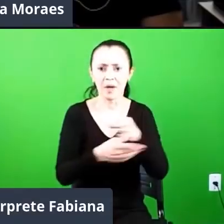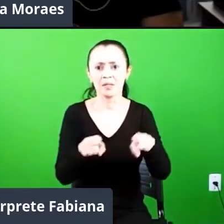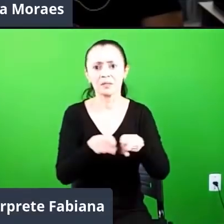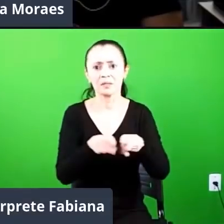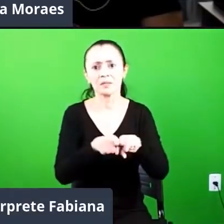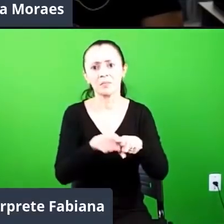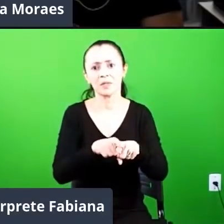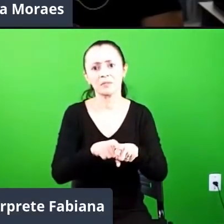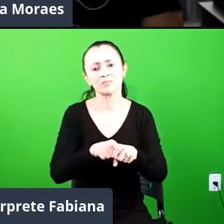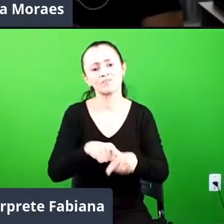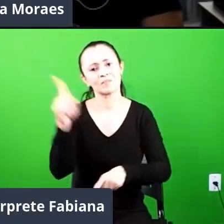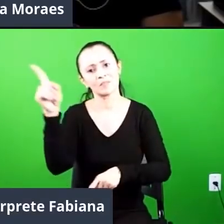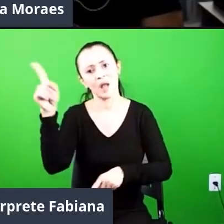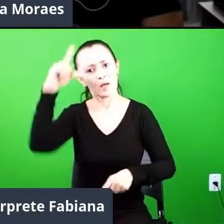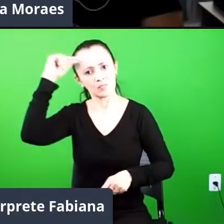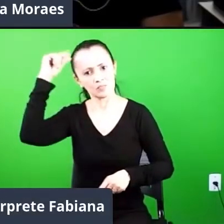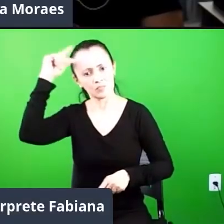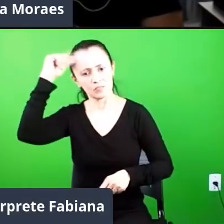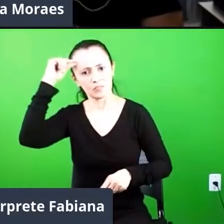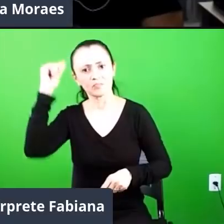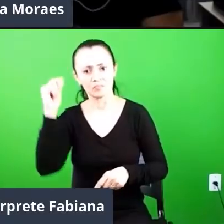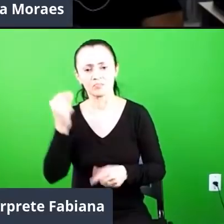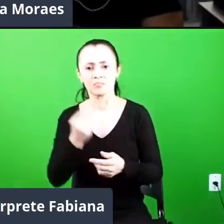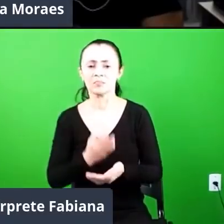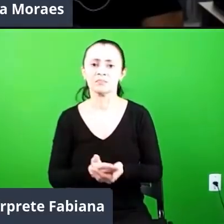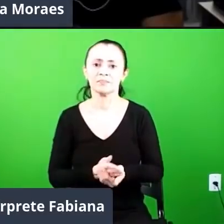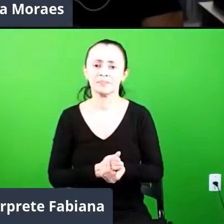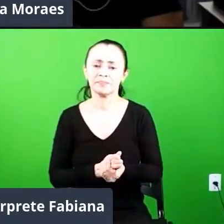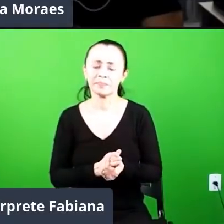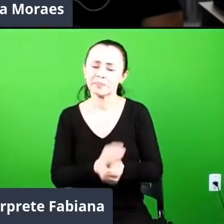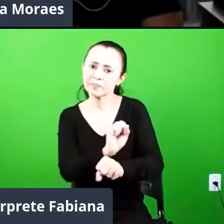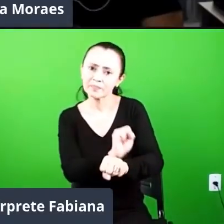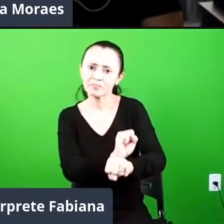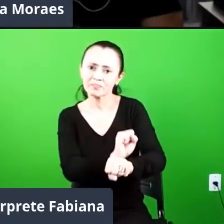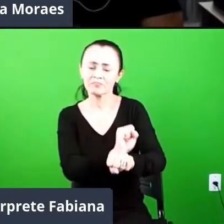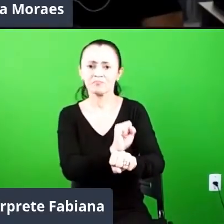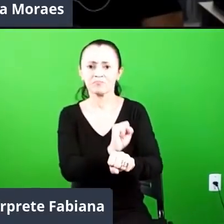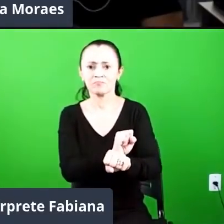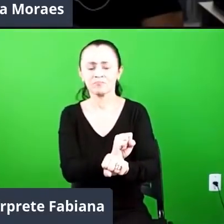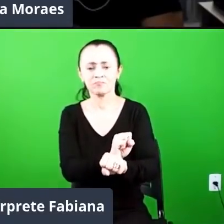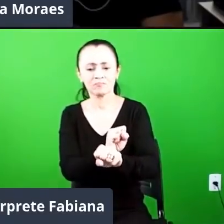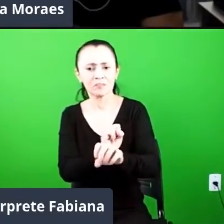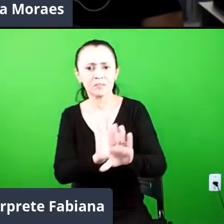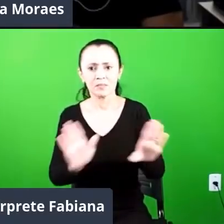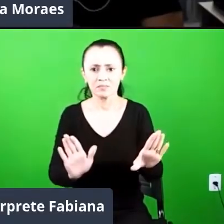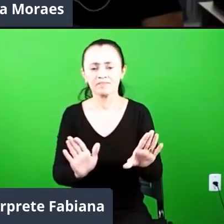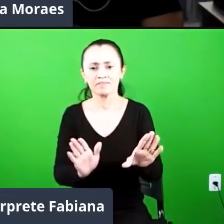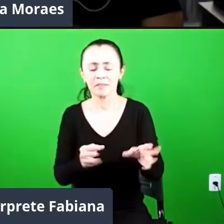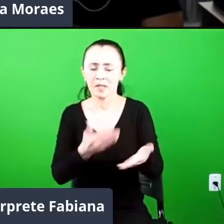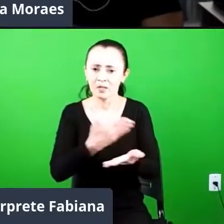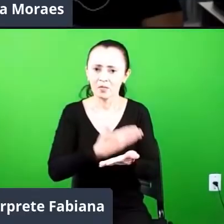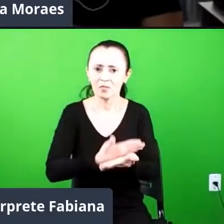também. Nós tivemos que suspender as nossas atividades presenciais e aderir a essa nova forma de trabalhar,